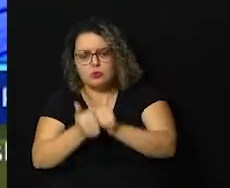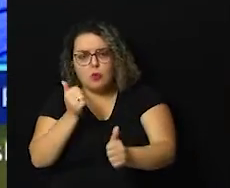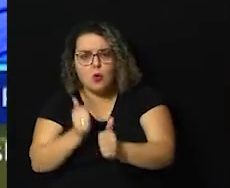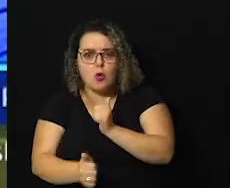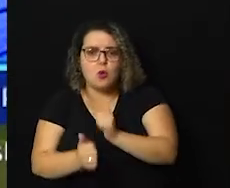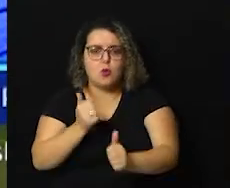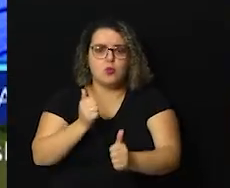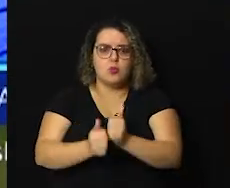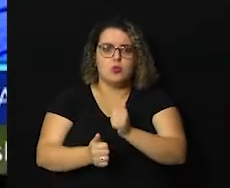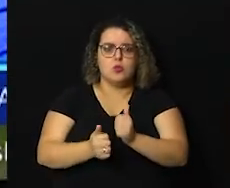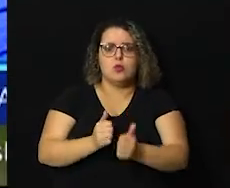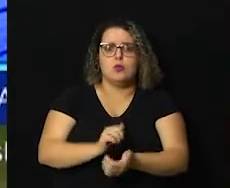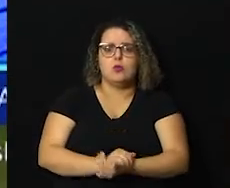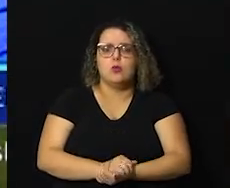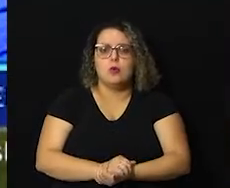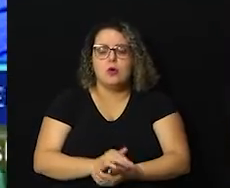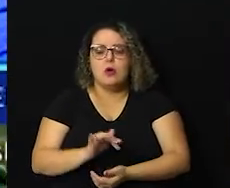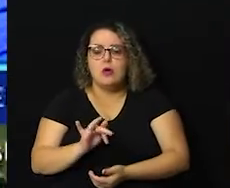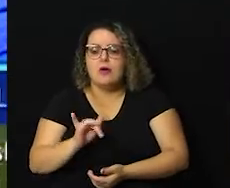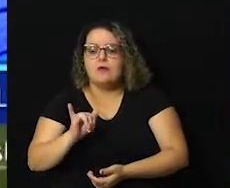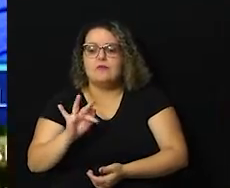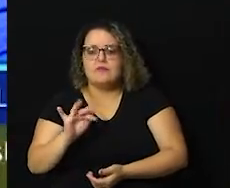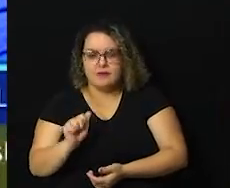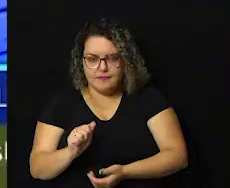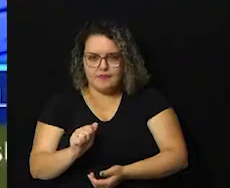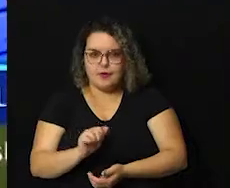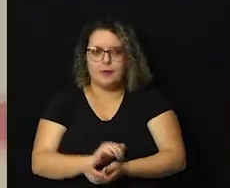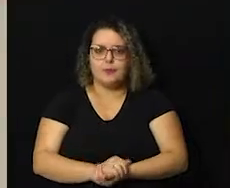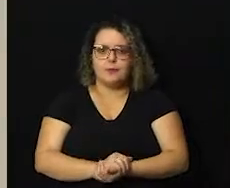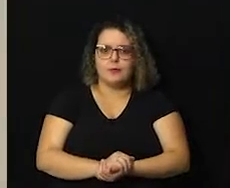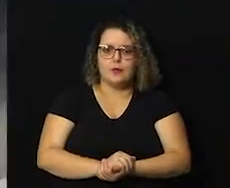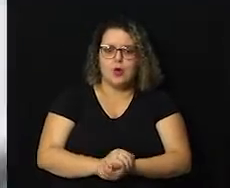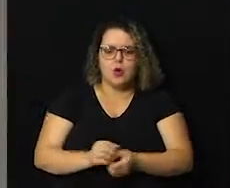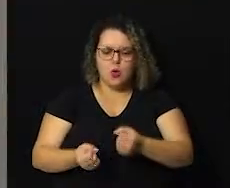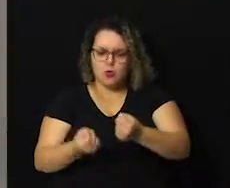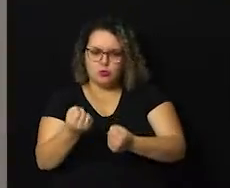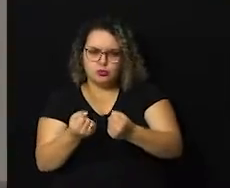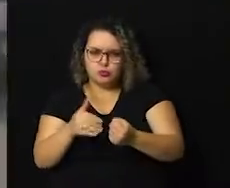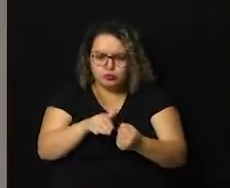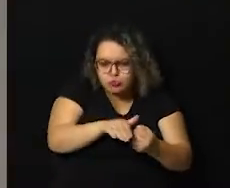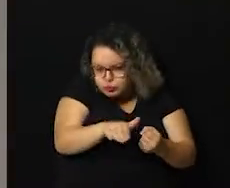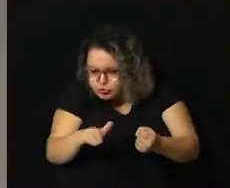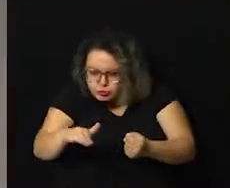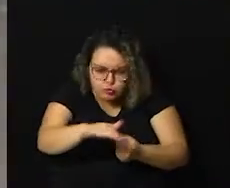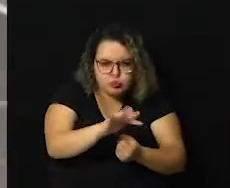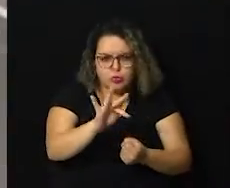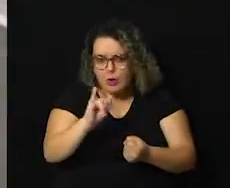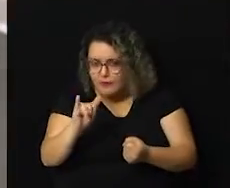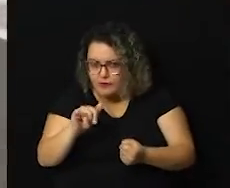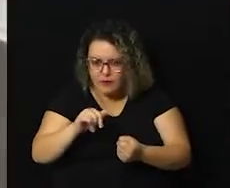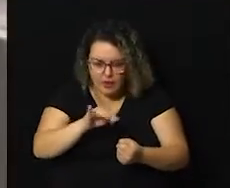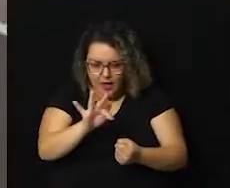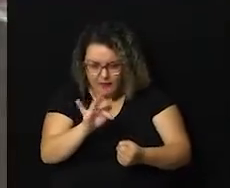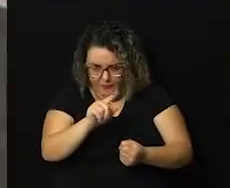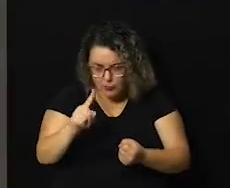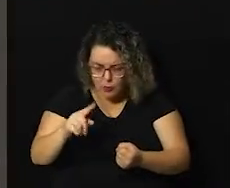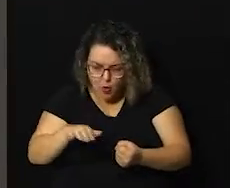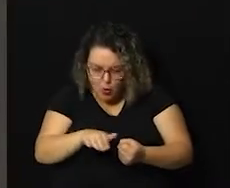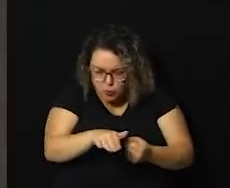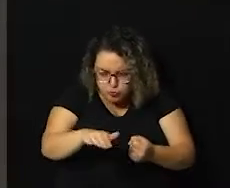futebol o nosso O Glorioso FIFA o famoso FIFA jogos de Fórmula 1 por exemplo a